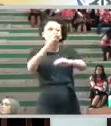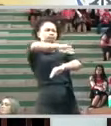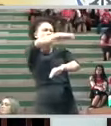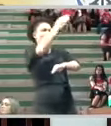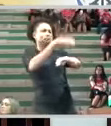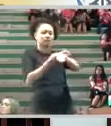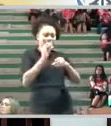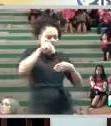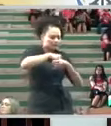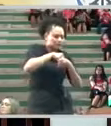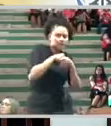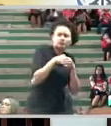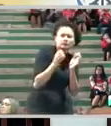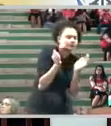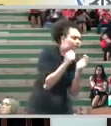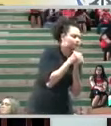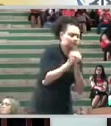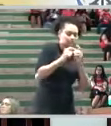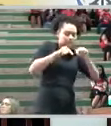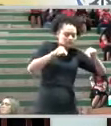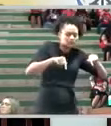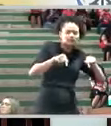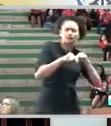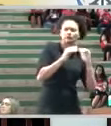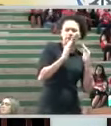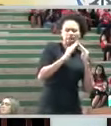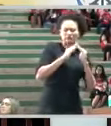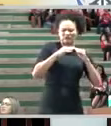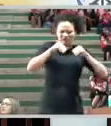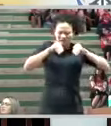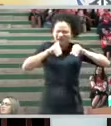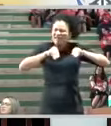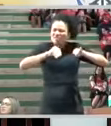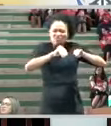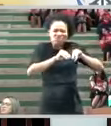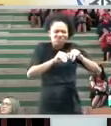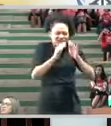de uma casa. Era chão batido.